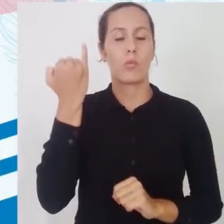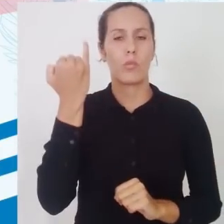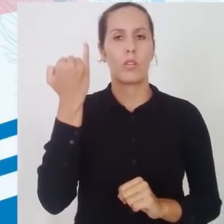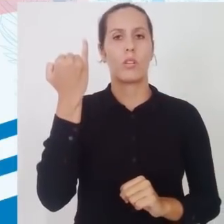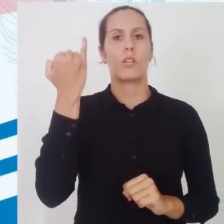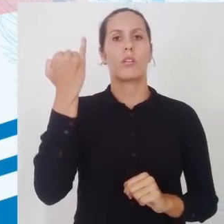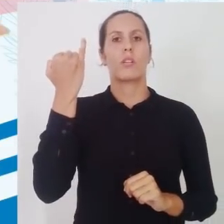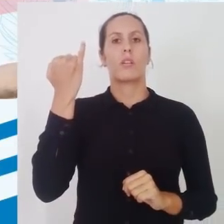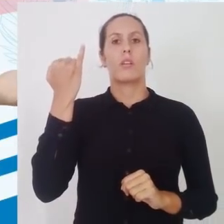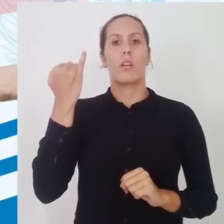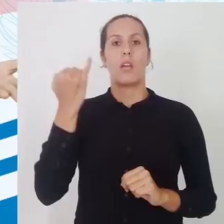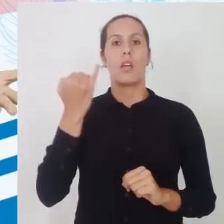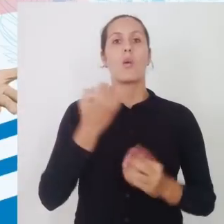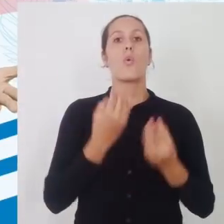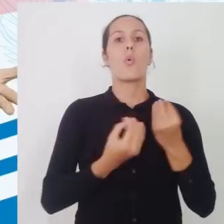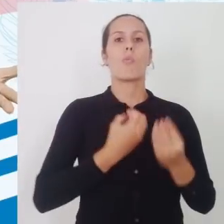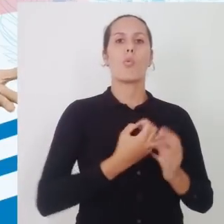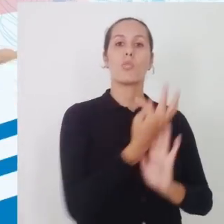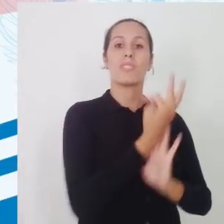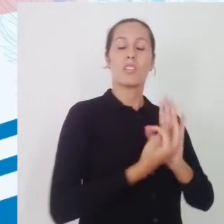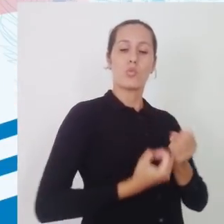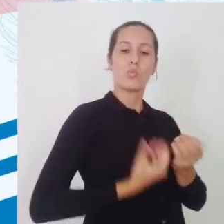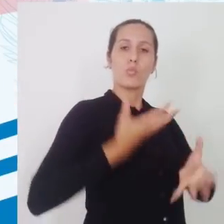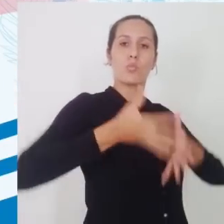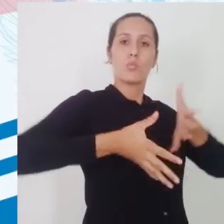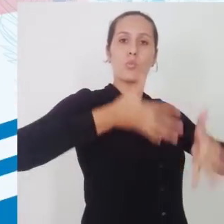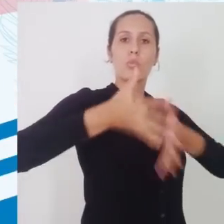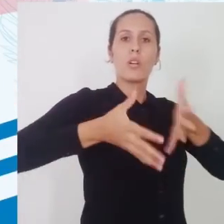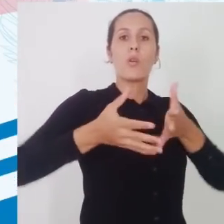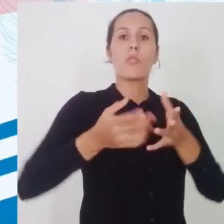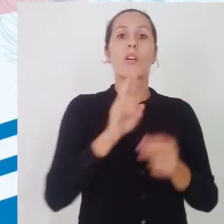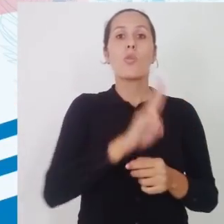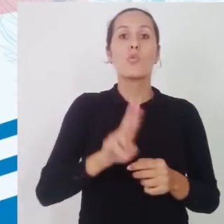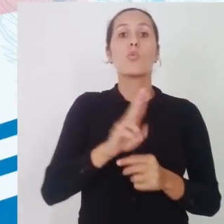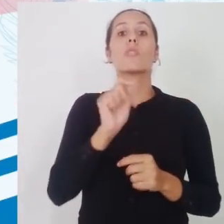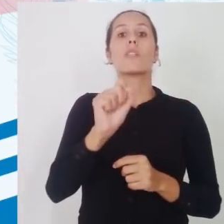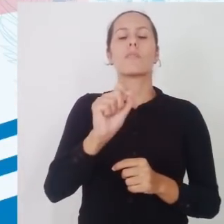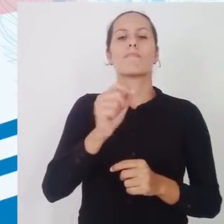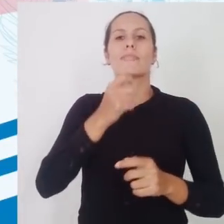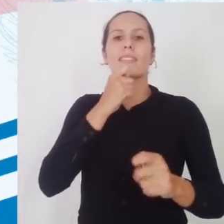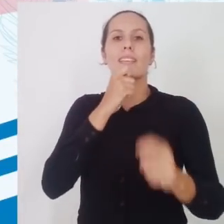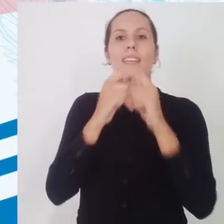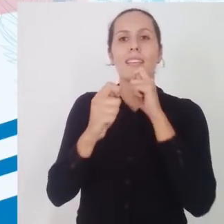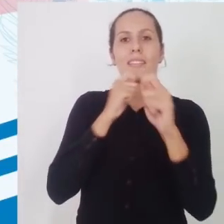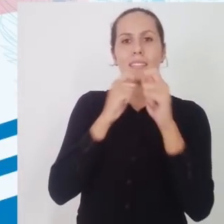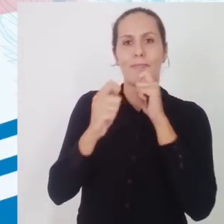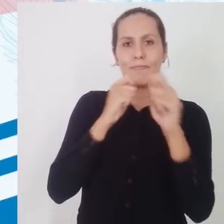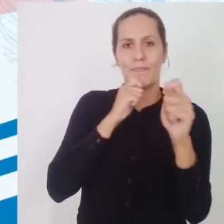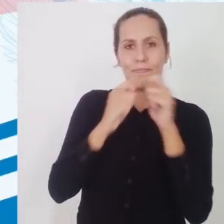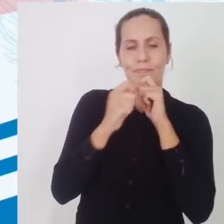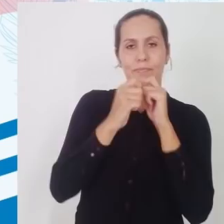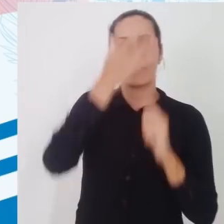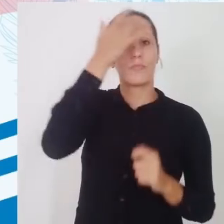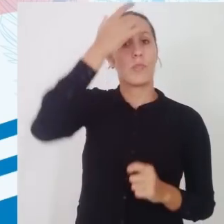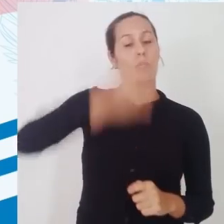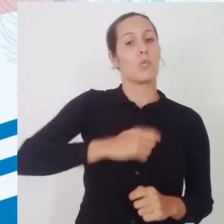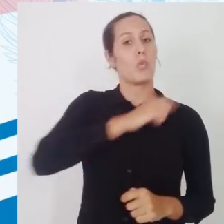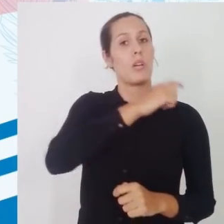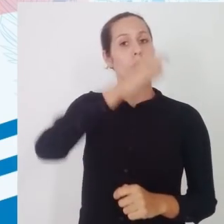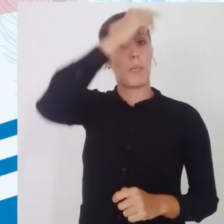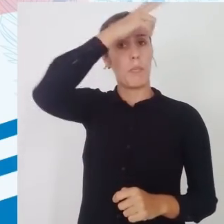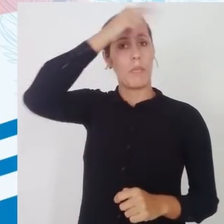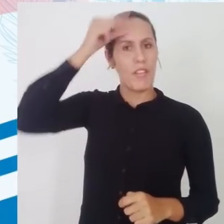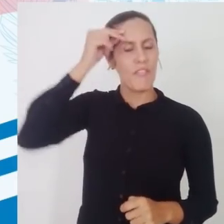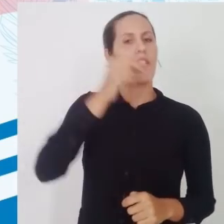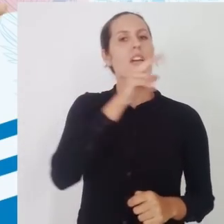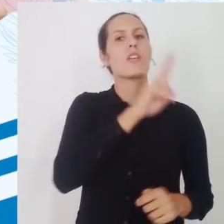forma escolhida para abordar o assunto principal foi uma entrevista, o depoimento do próprio prefeito da cidade.